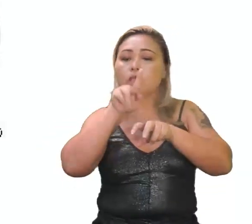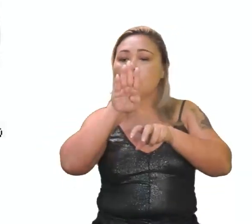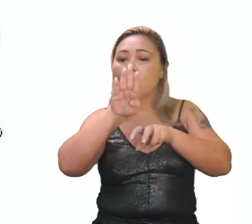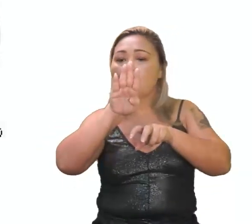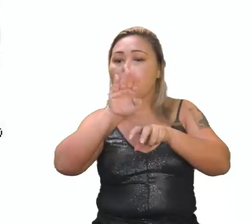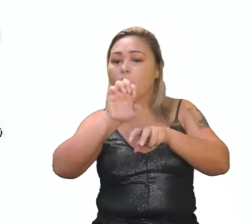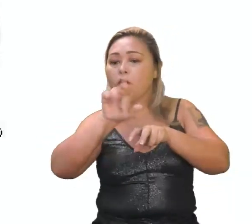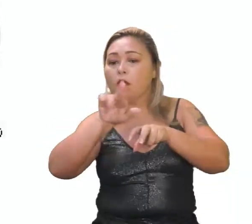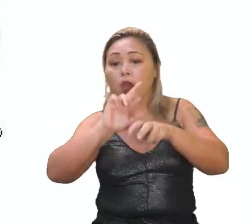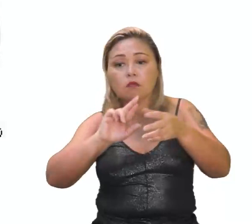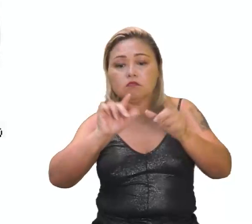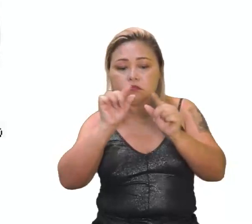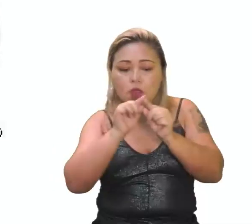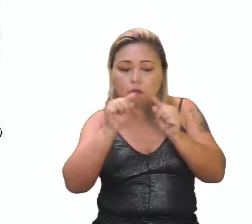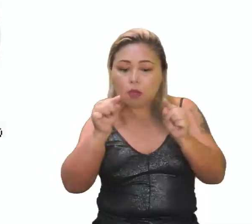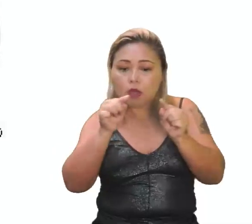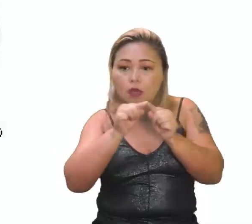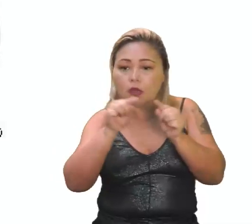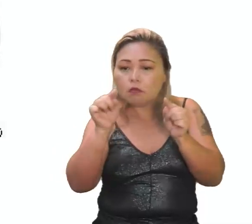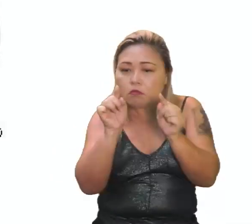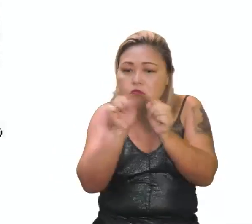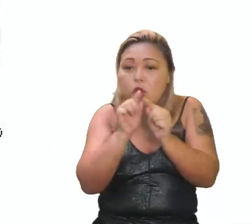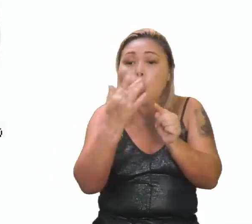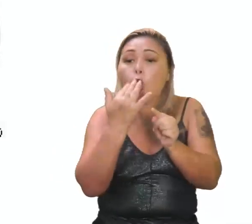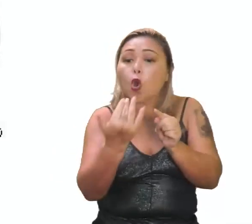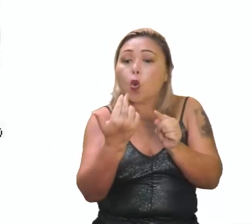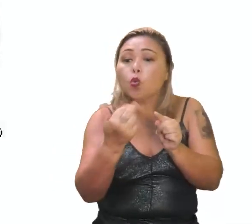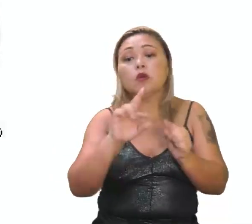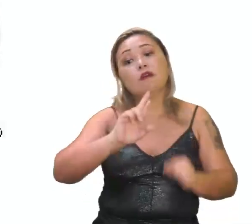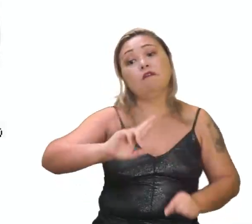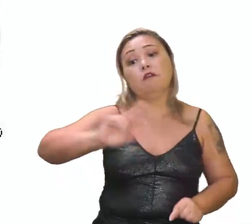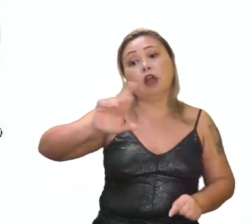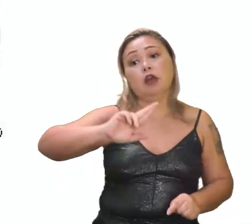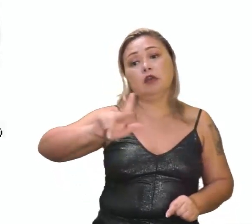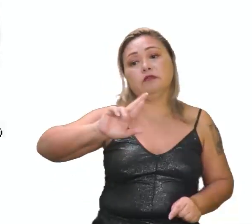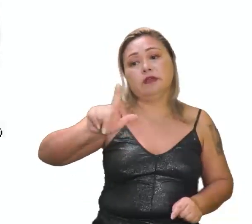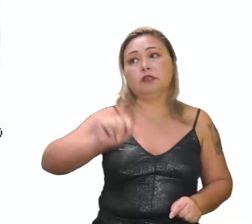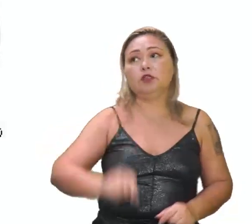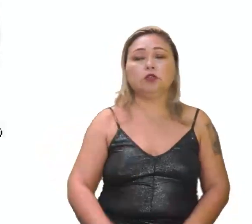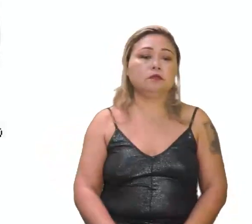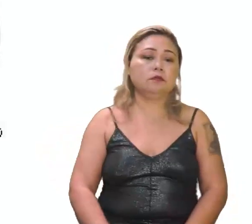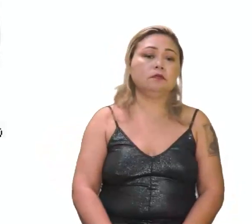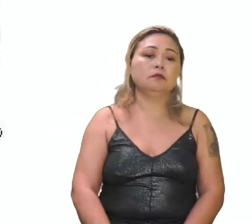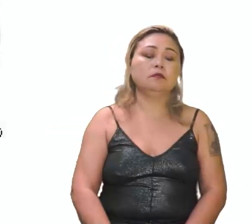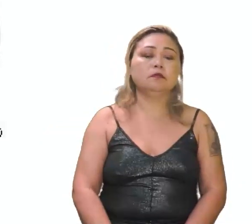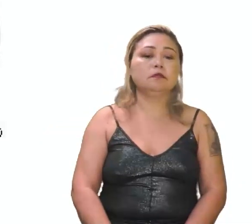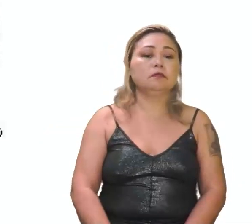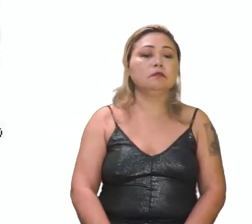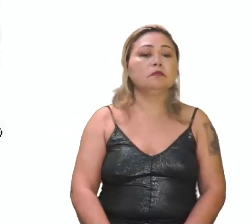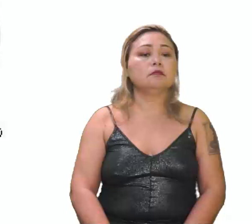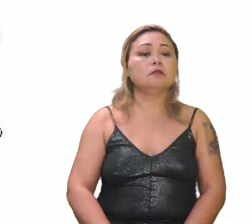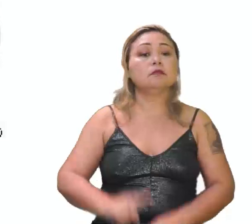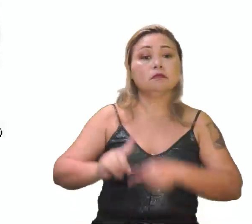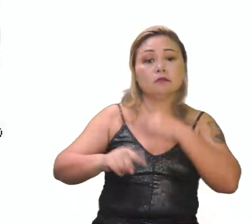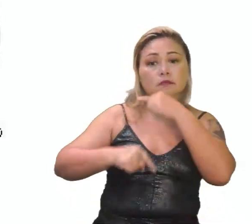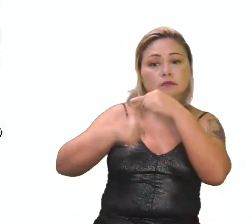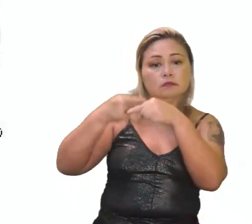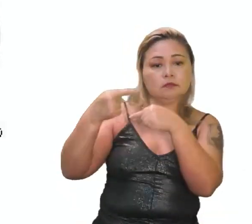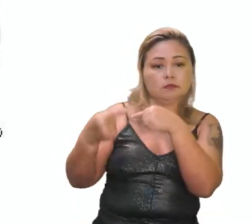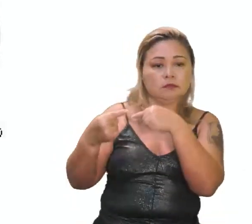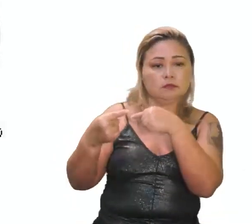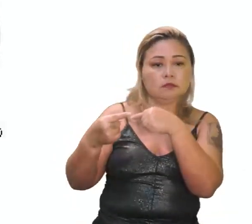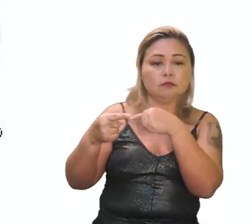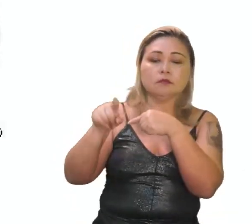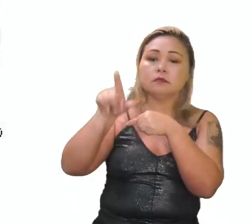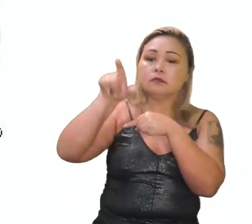Besouros de tamanhos diferentes e de coloração também, tom de coloração diferente, tá? Aí você tem aqui